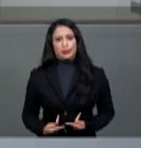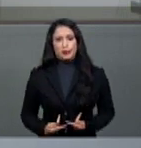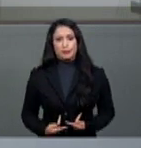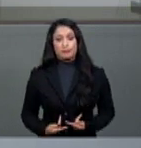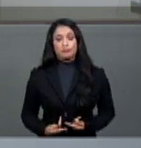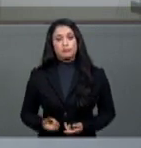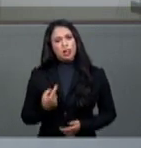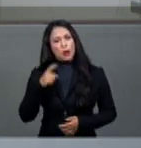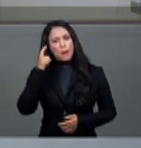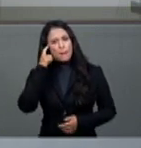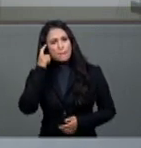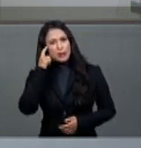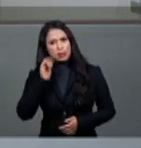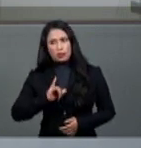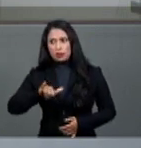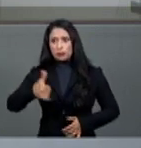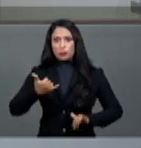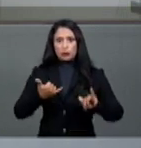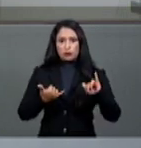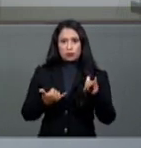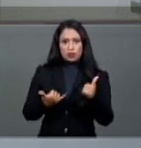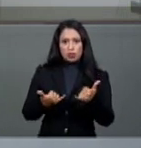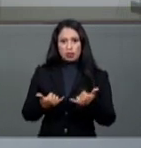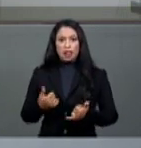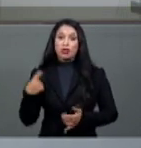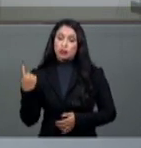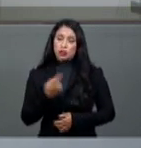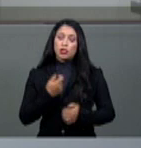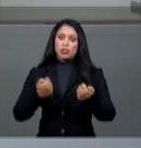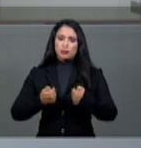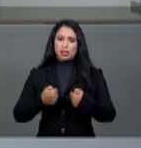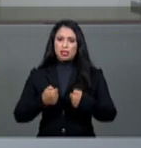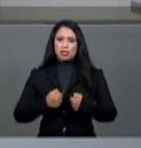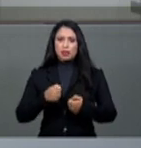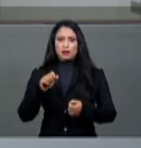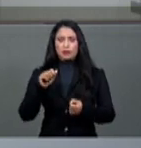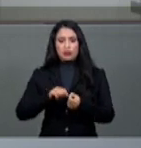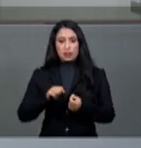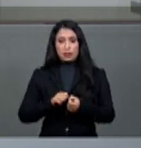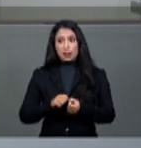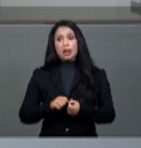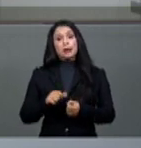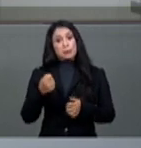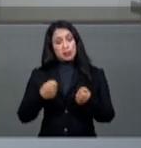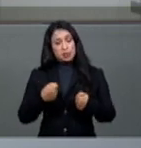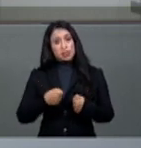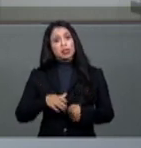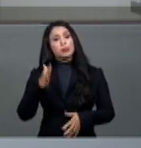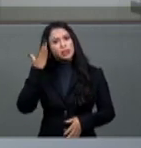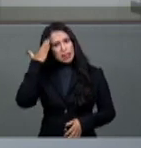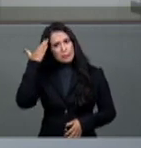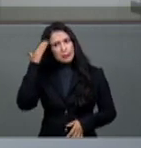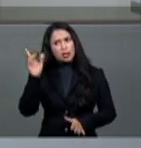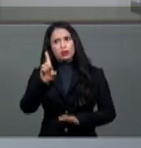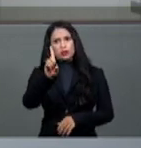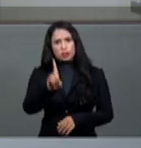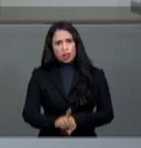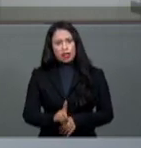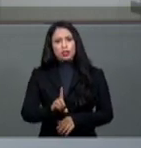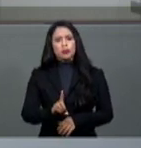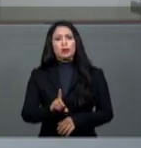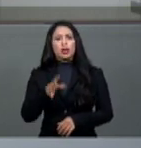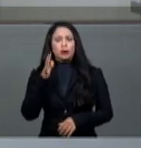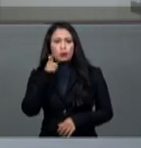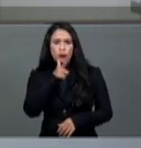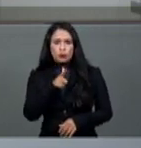acho que as oportunidades tem que ser criadas é por nós ninguém reivindica direito que não conhece por isso mesmo eu tenho batalhado para quem